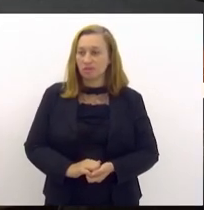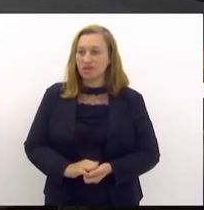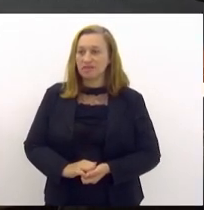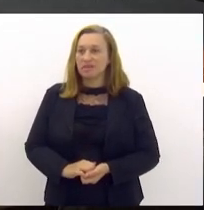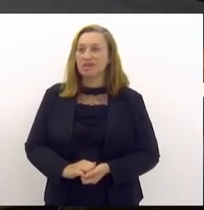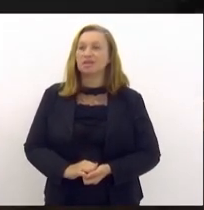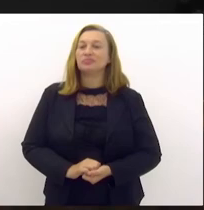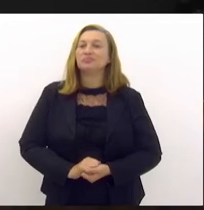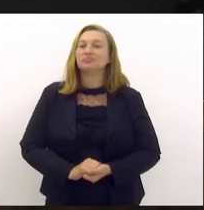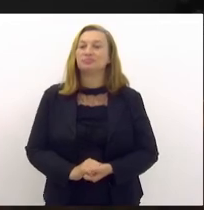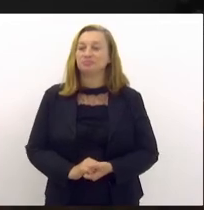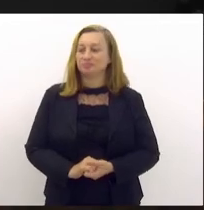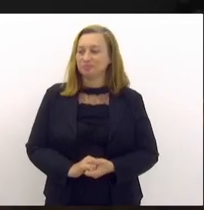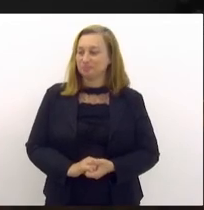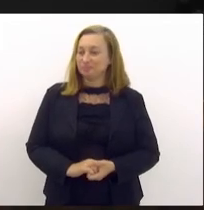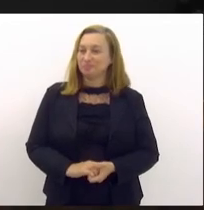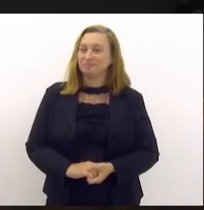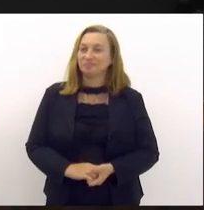Escrito.